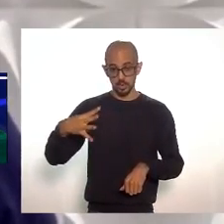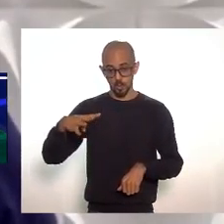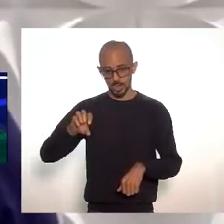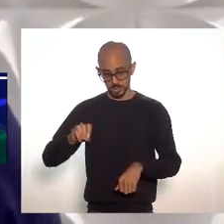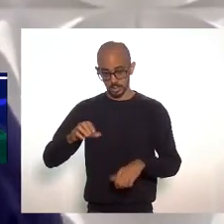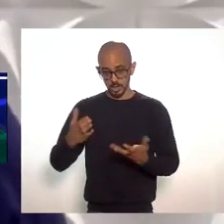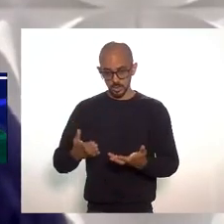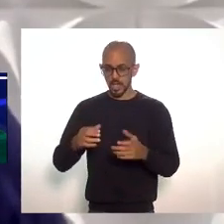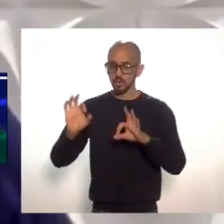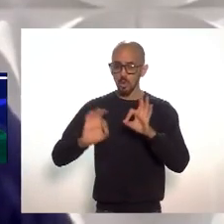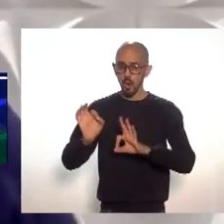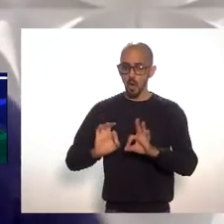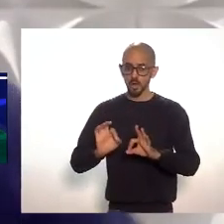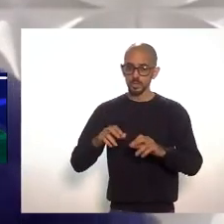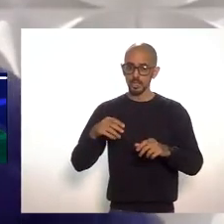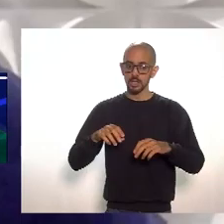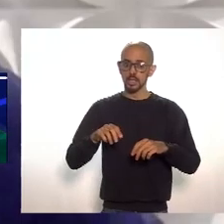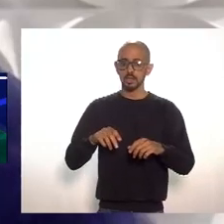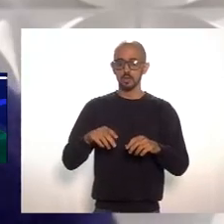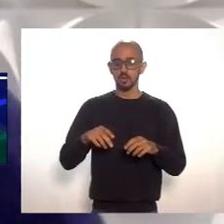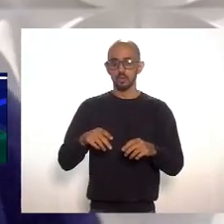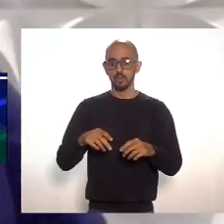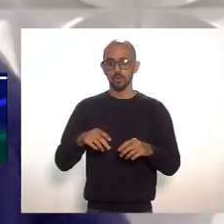de ordem no projeto que vai ser lido a seguir.